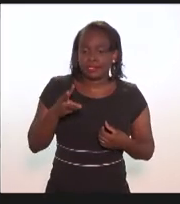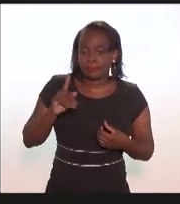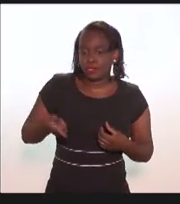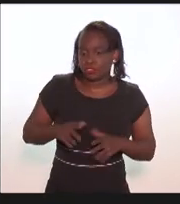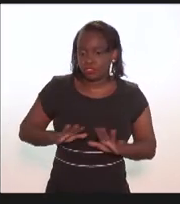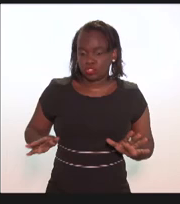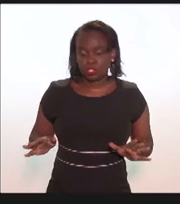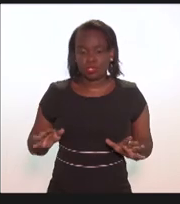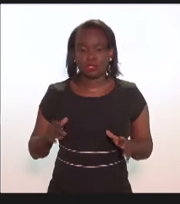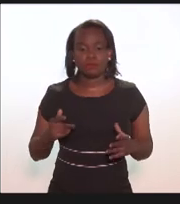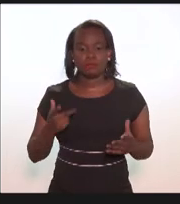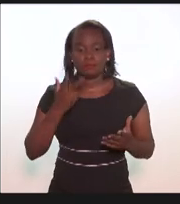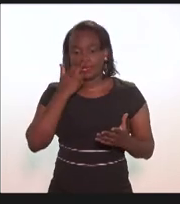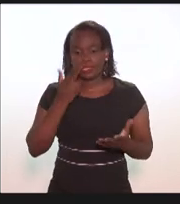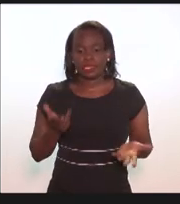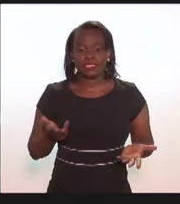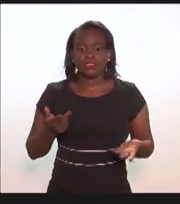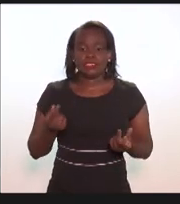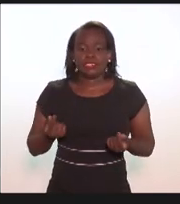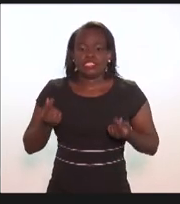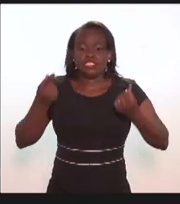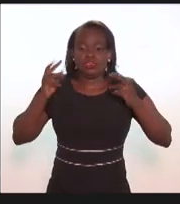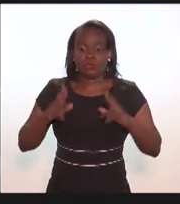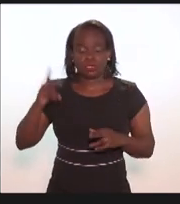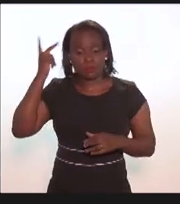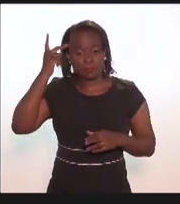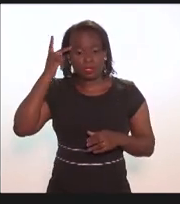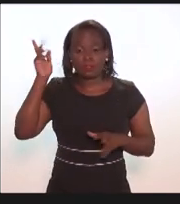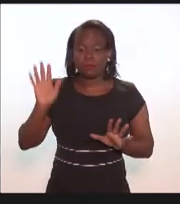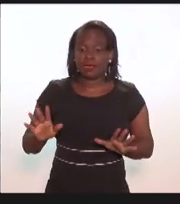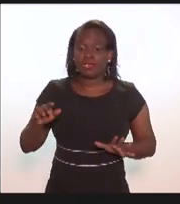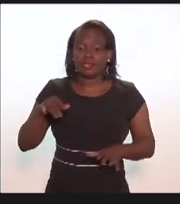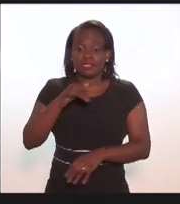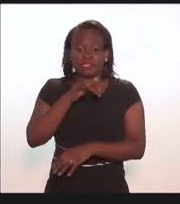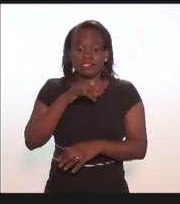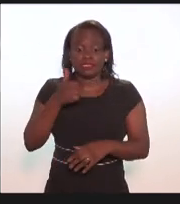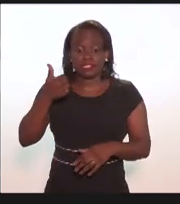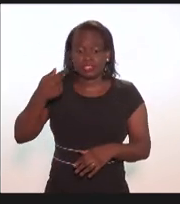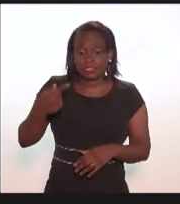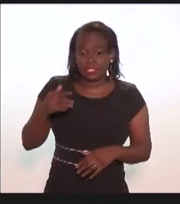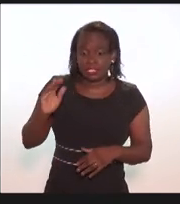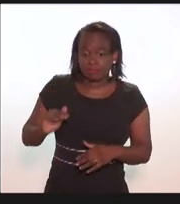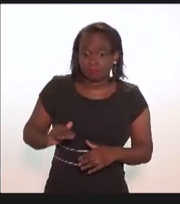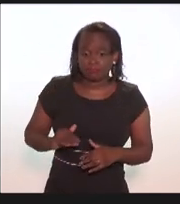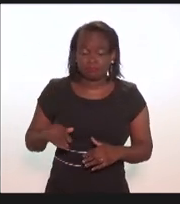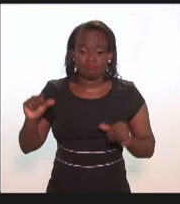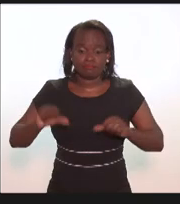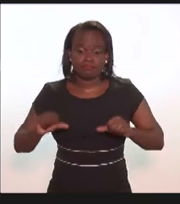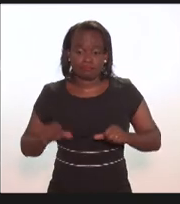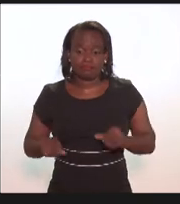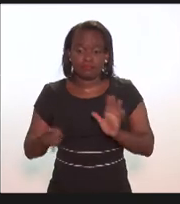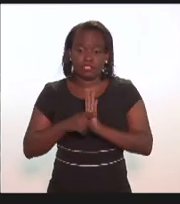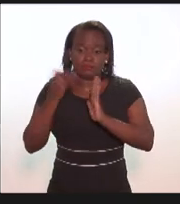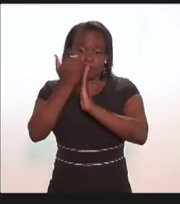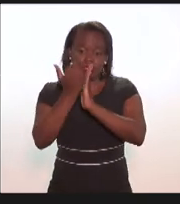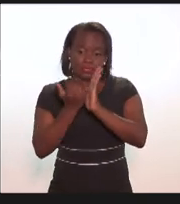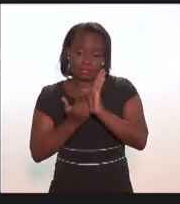tratados como se fôssemos ricos, como São Paulo, só que nós estamos na 17ª posição em termos de